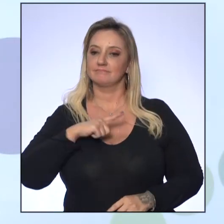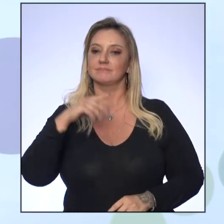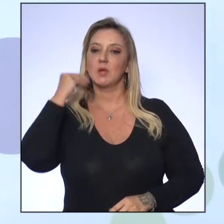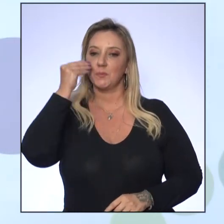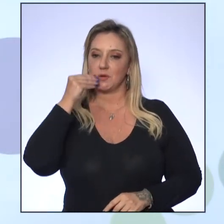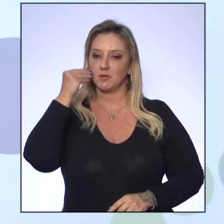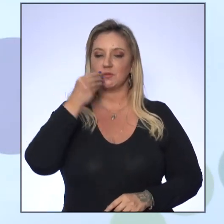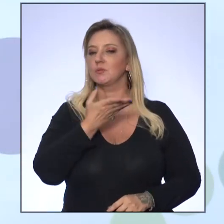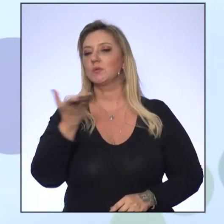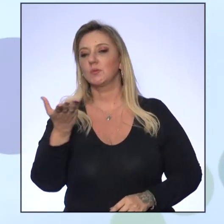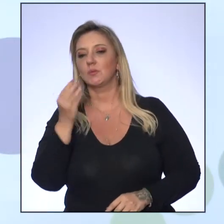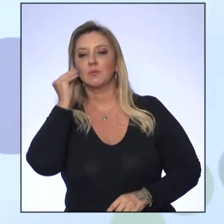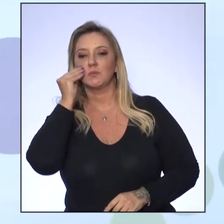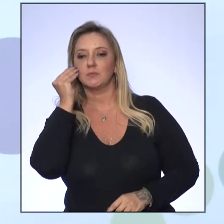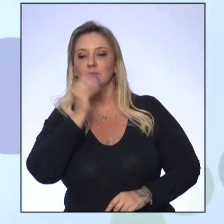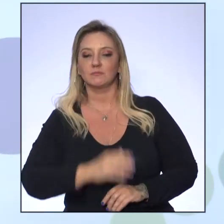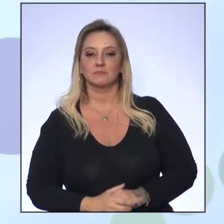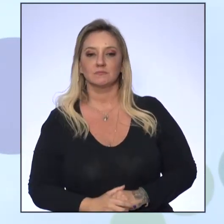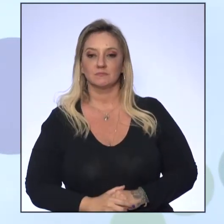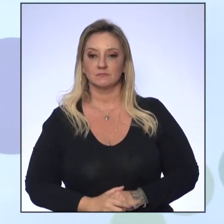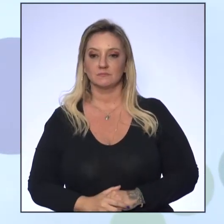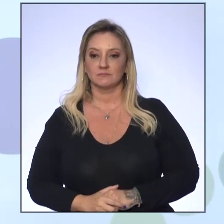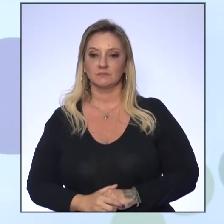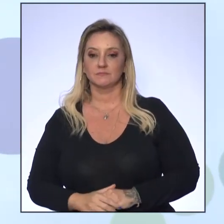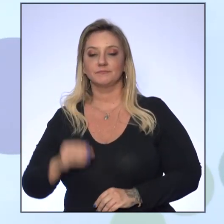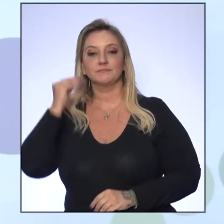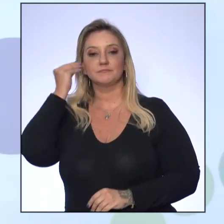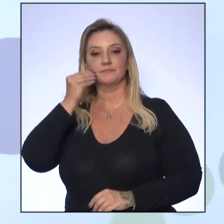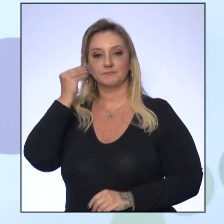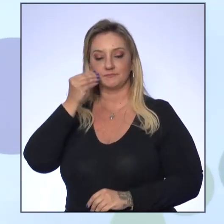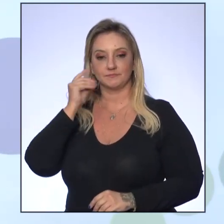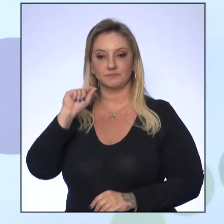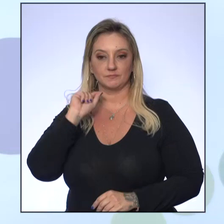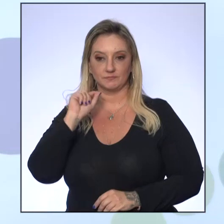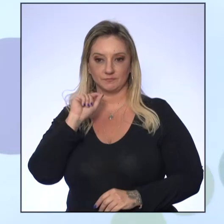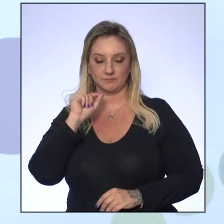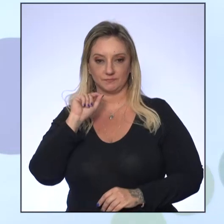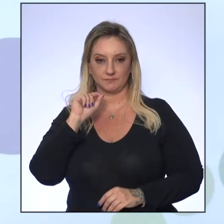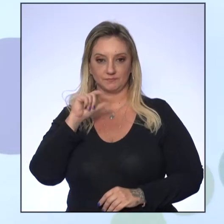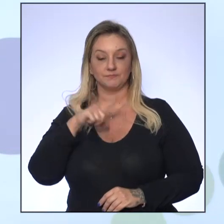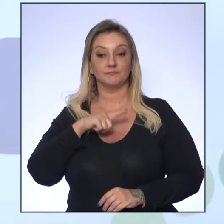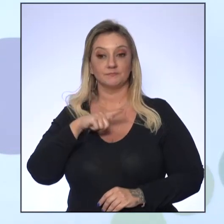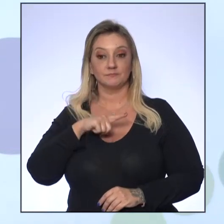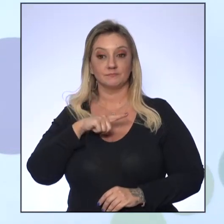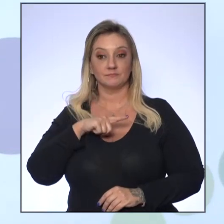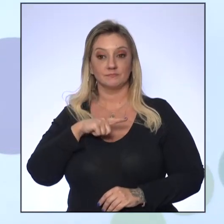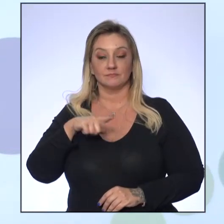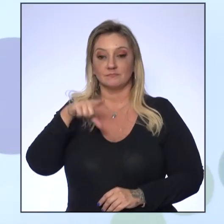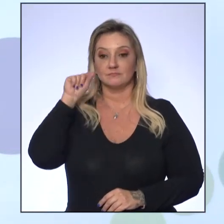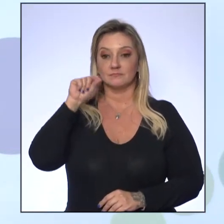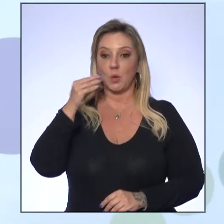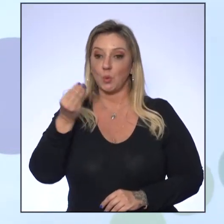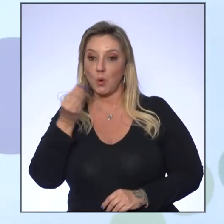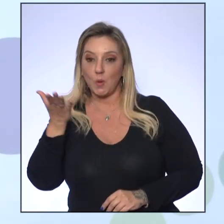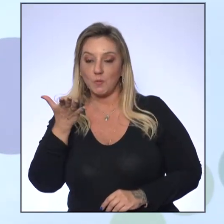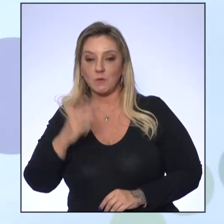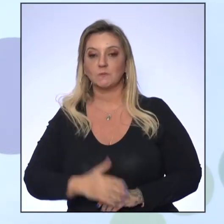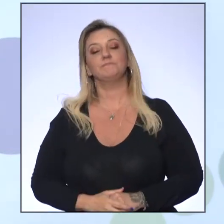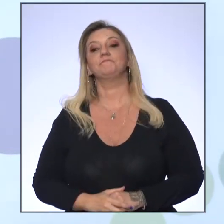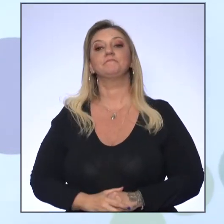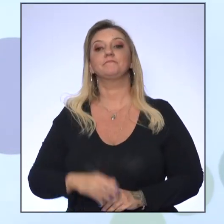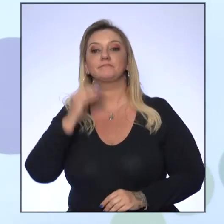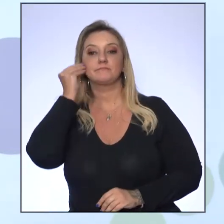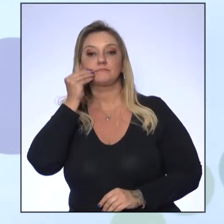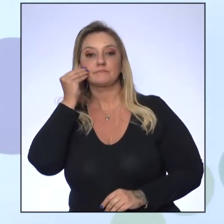oportunidades. O que são oportunidades? Oportunidade é algo que você tem a opção de escolha. Oportunidade é como